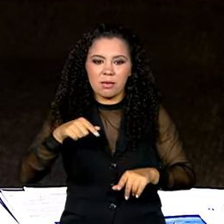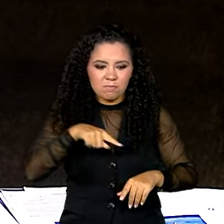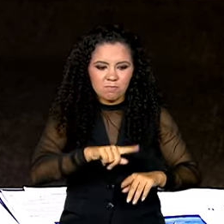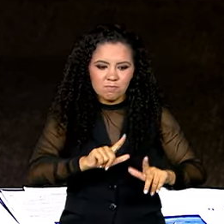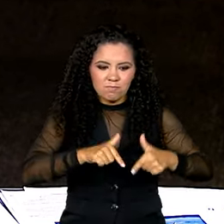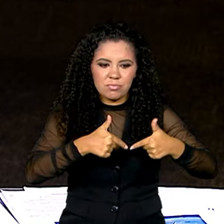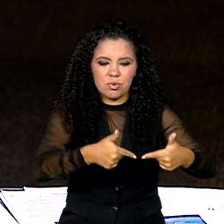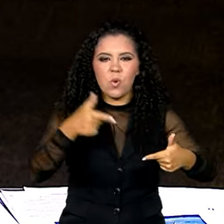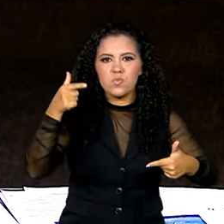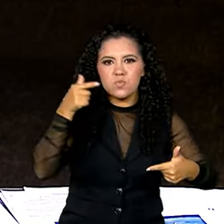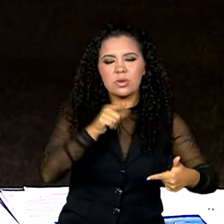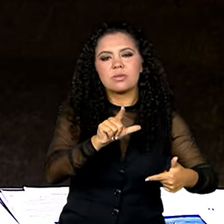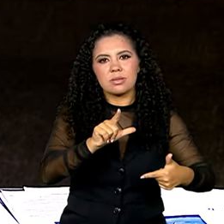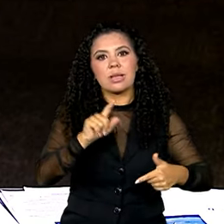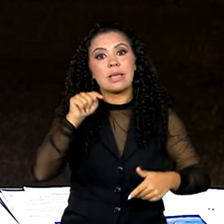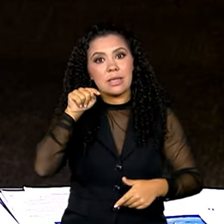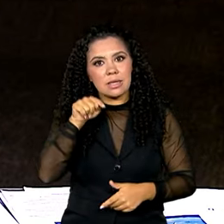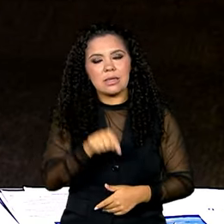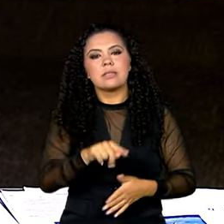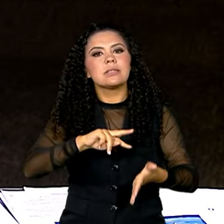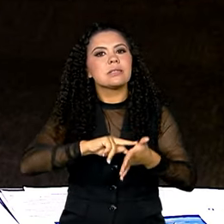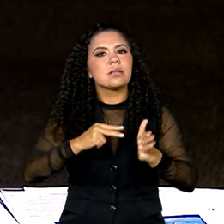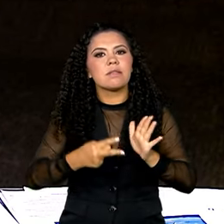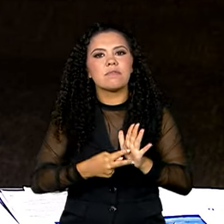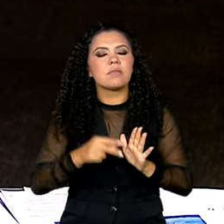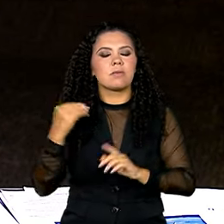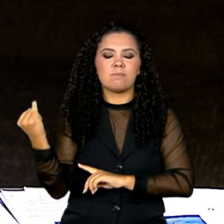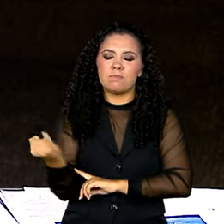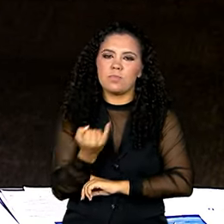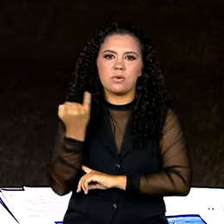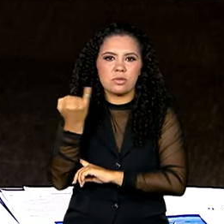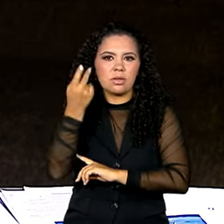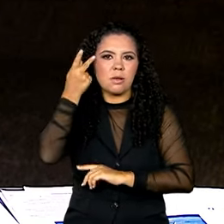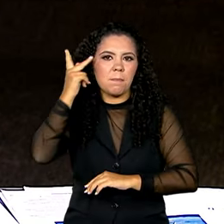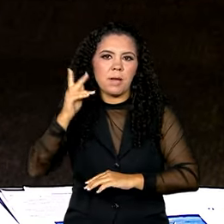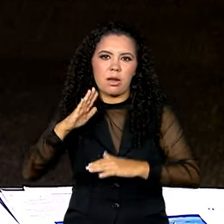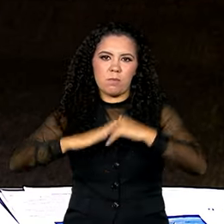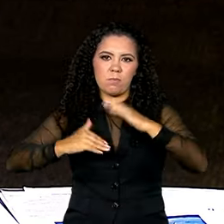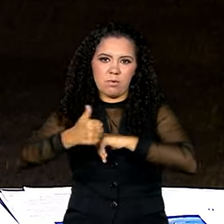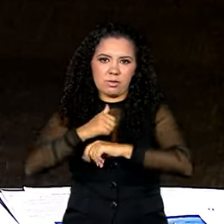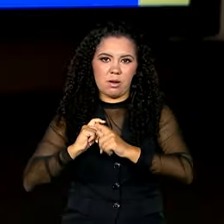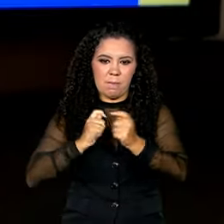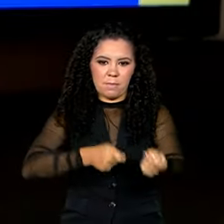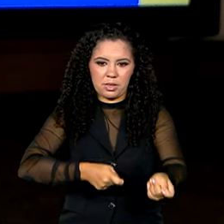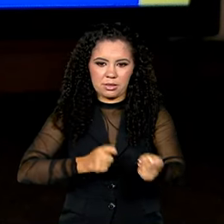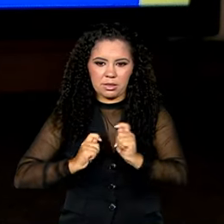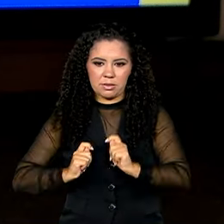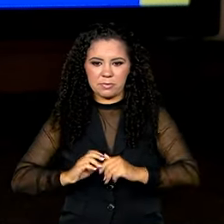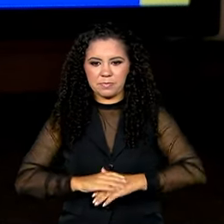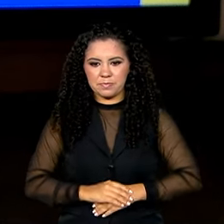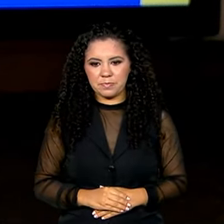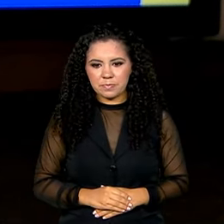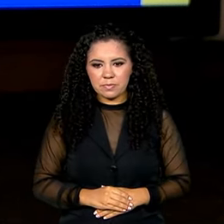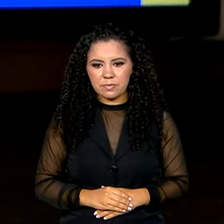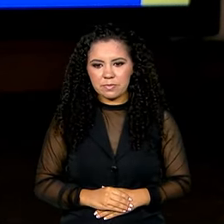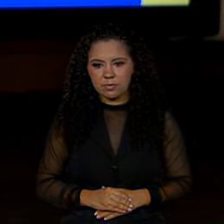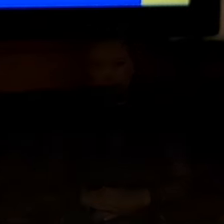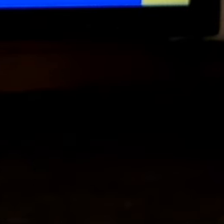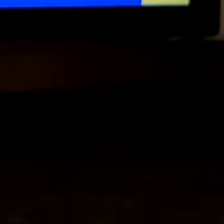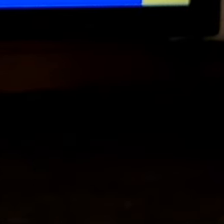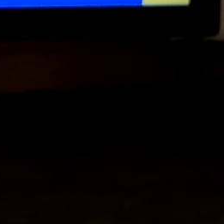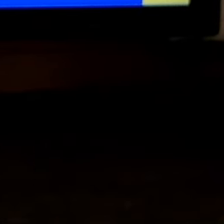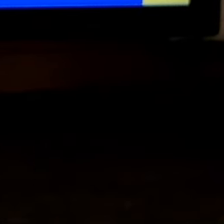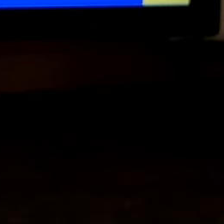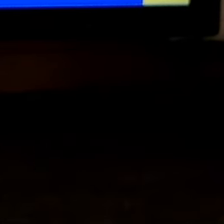e isso de fato tem sido muito importante para os pescadores. Ministro, como a gente teve muita pergunta nesse sentido,